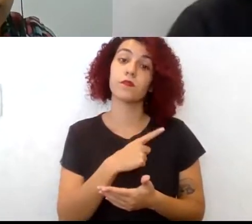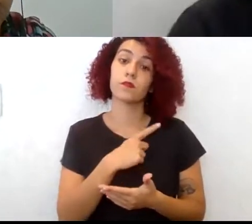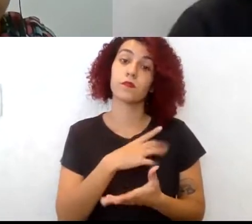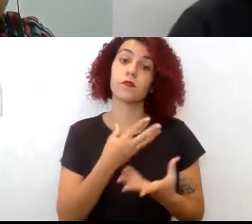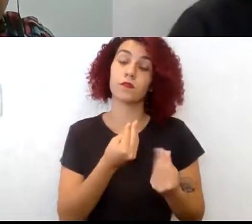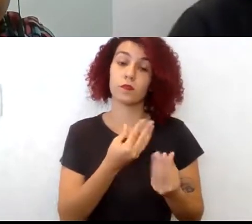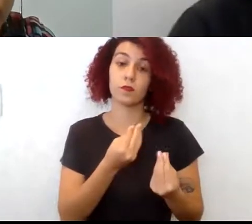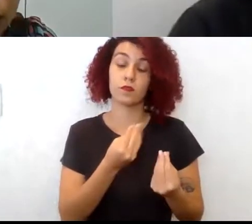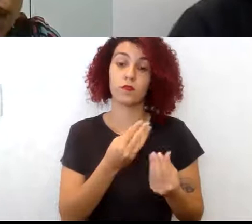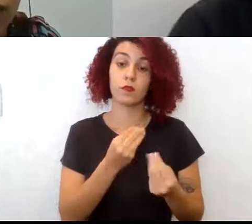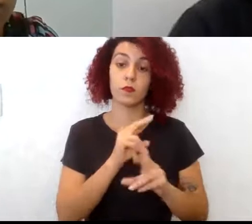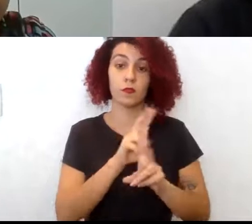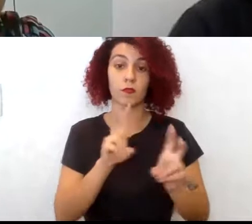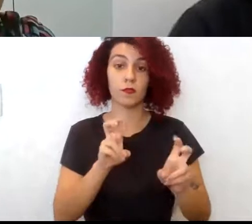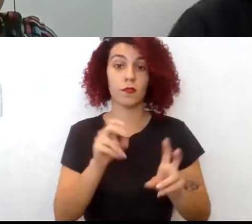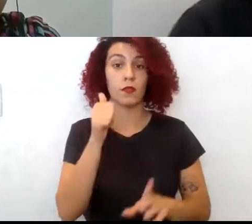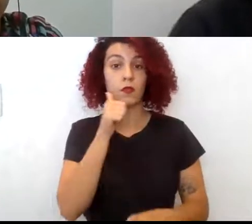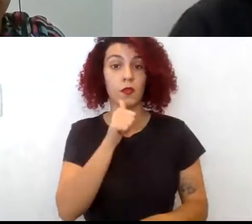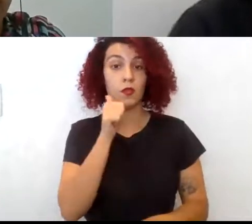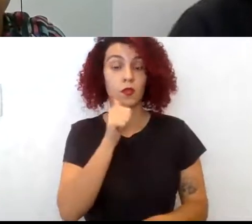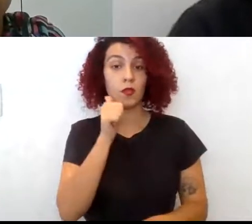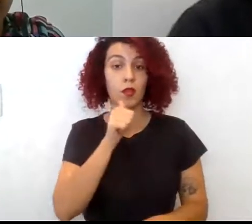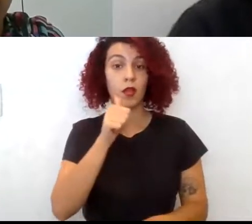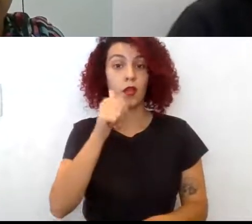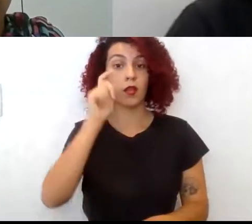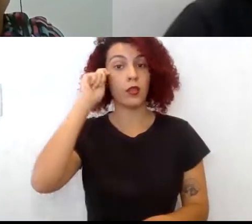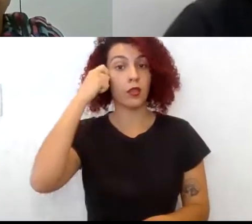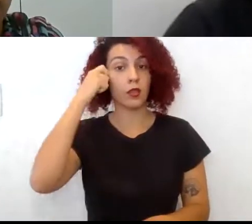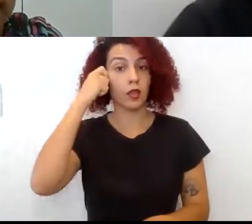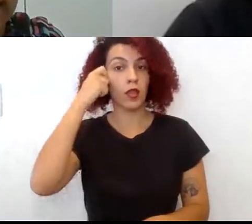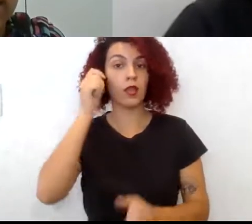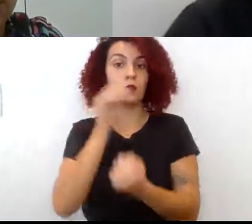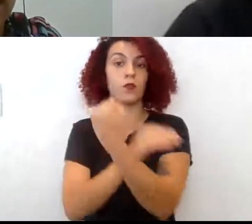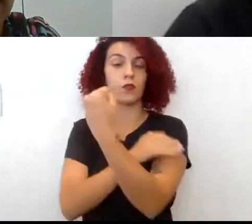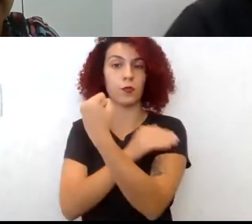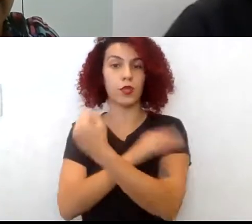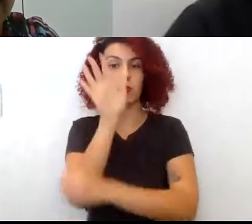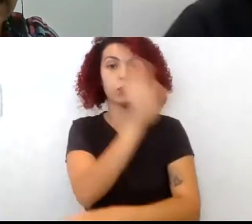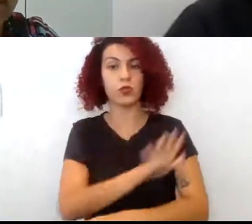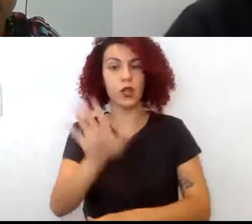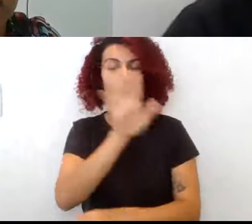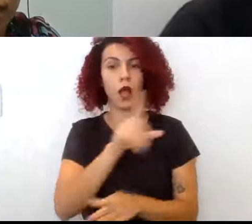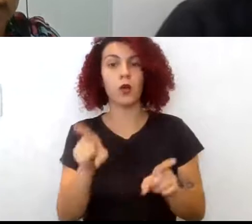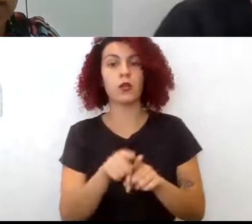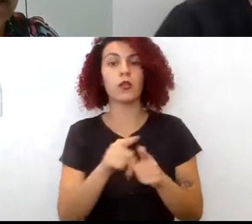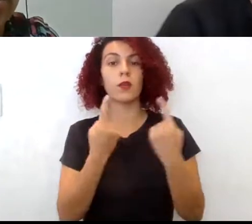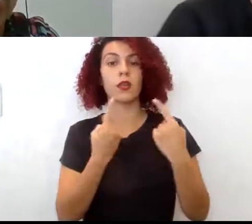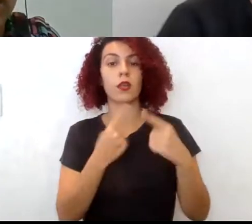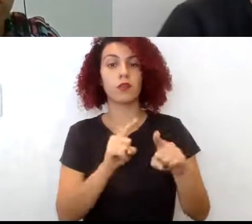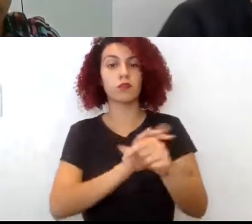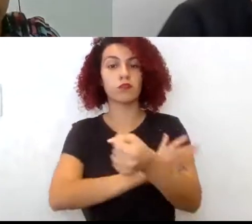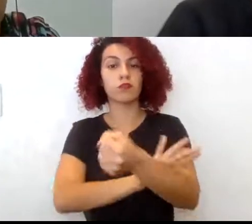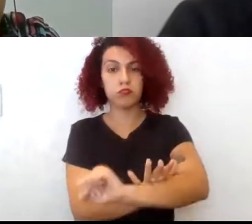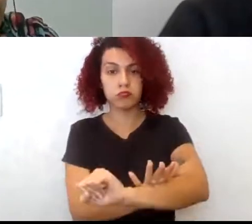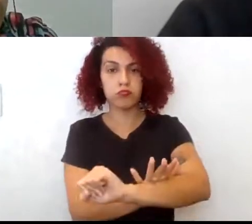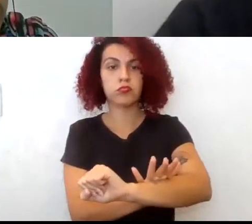feminismo negro feminismo decolonial feminismo de modo geral contra o racismo são esses Passos tá